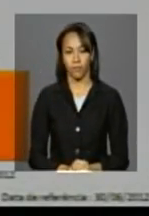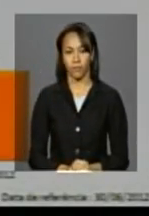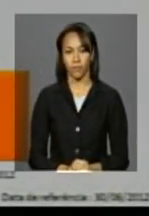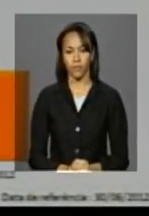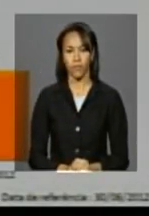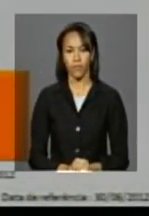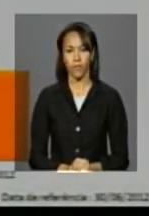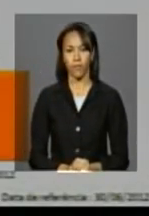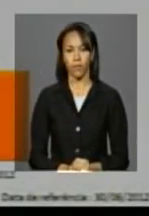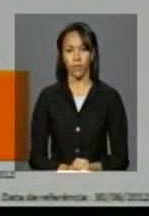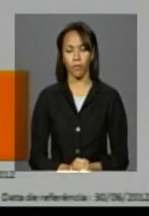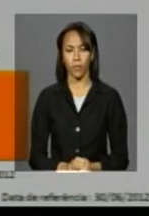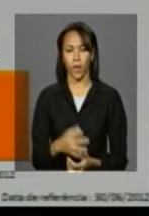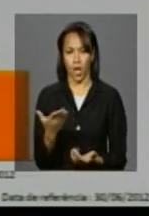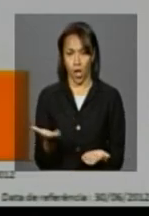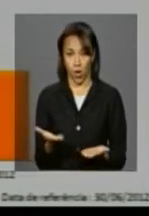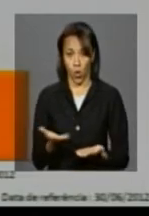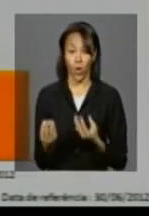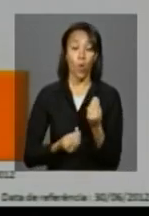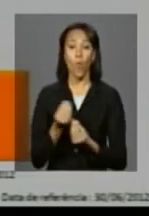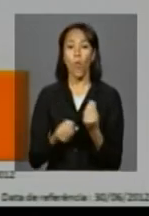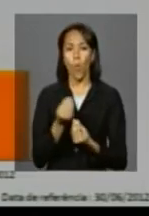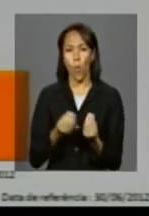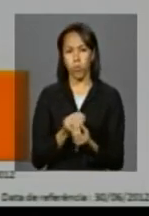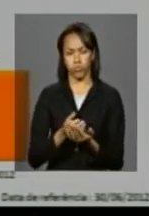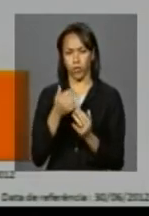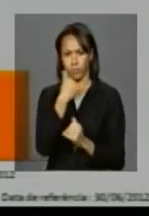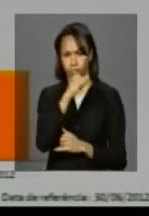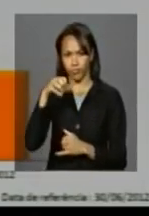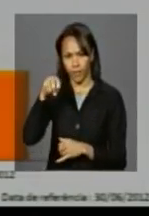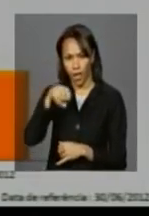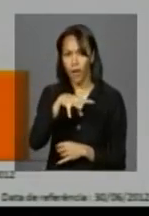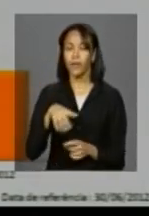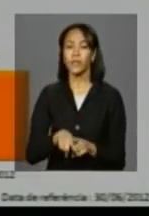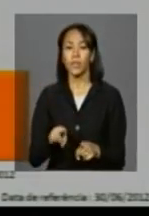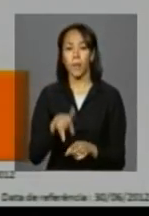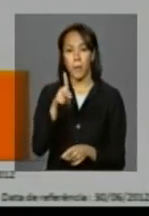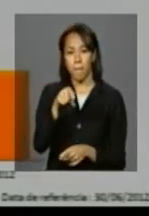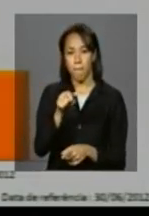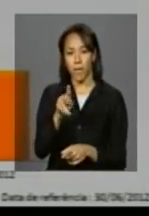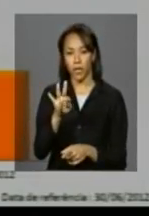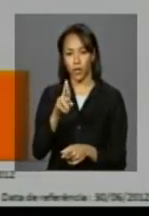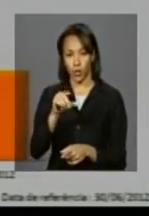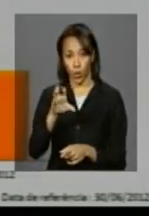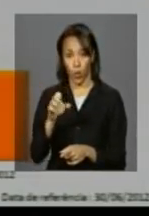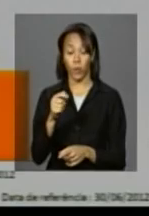Os desembolsos relativos à geração e transmissão de energia, petróleo, gás e combustíveis renováveis,